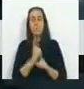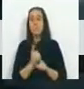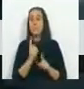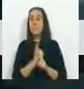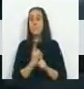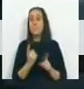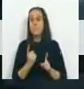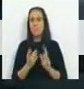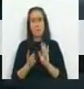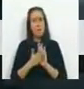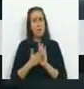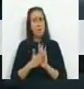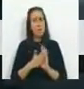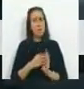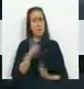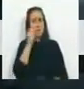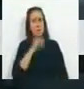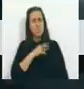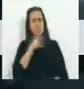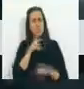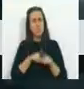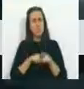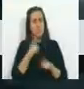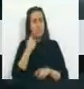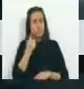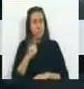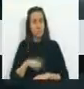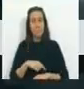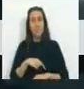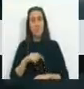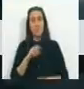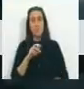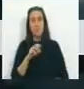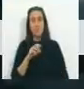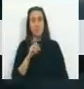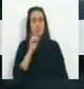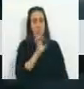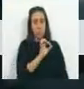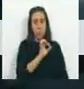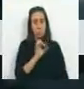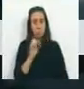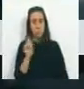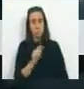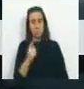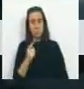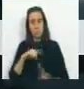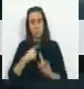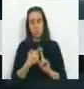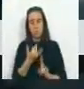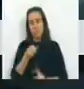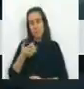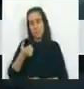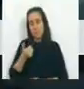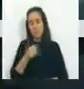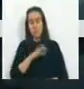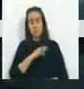Isto porque, são factos, Sr. Deputado. Veja, em 8/1/2015, o Sr. Dr. António